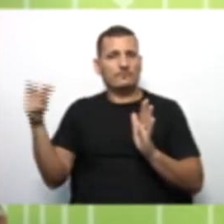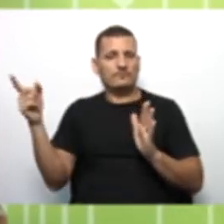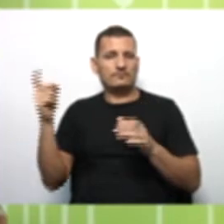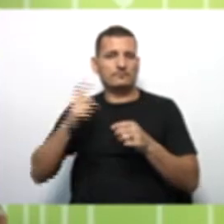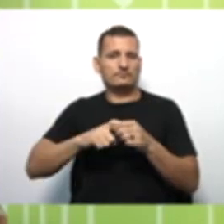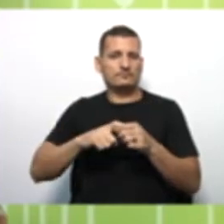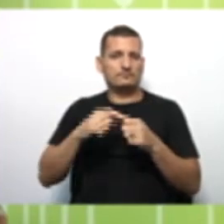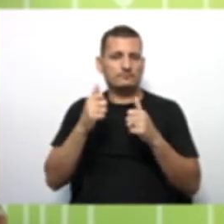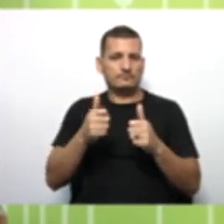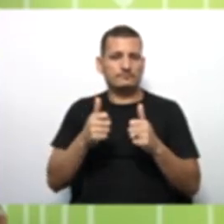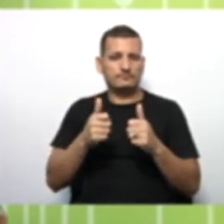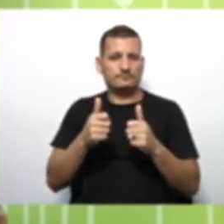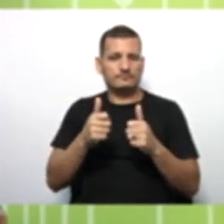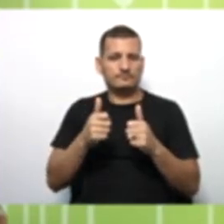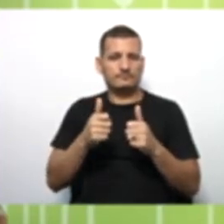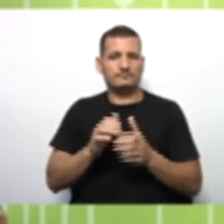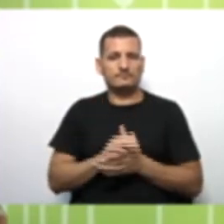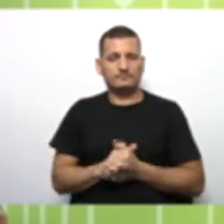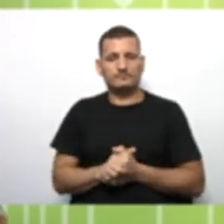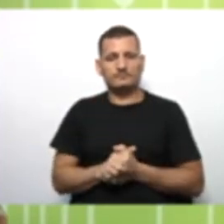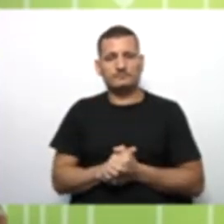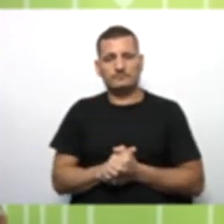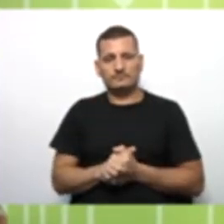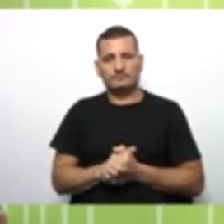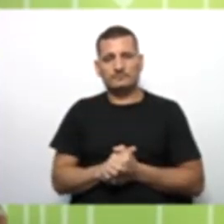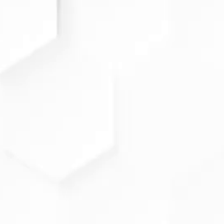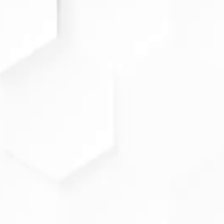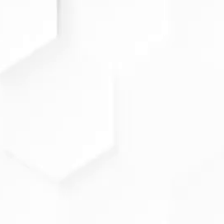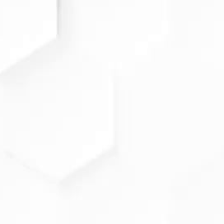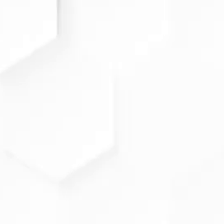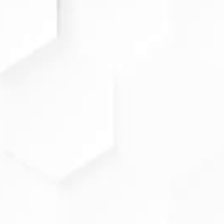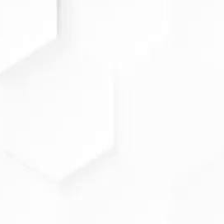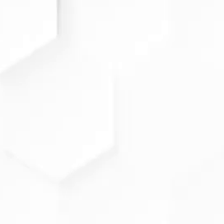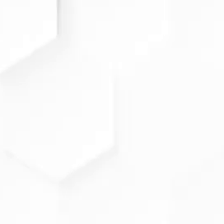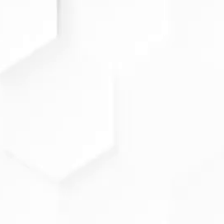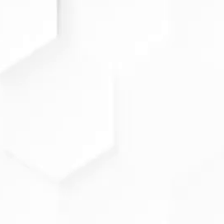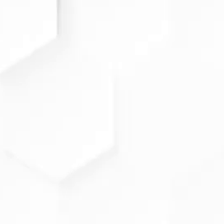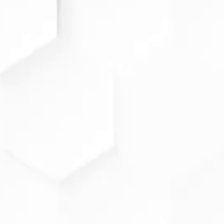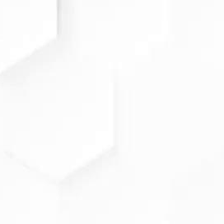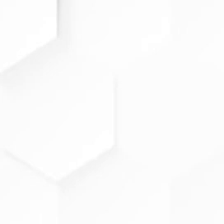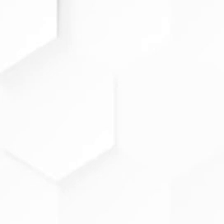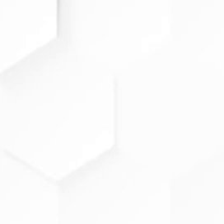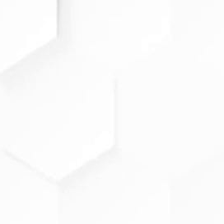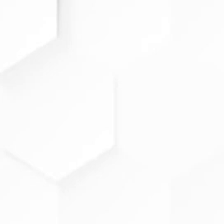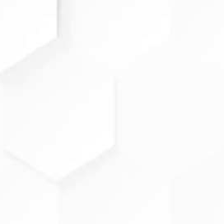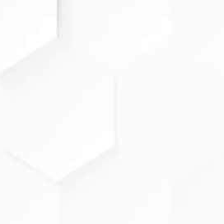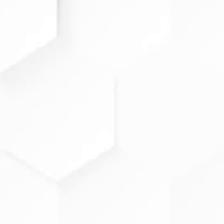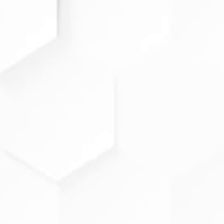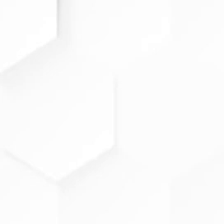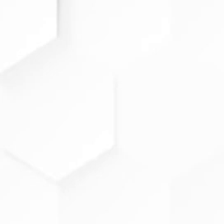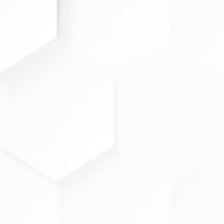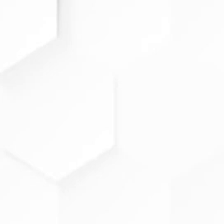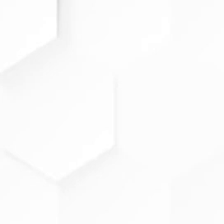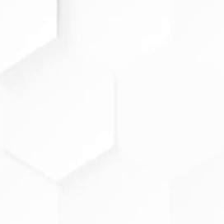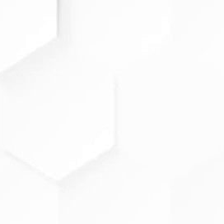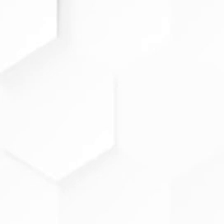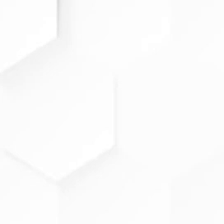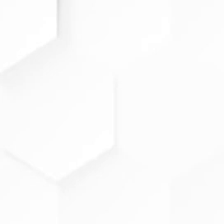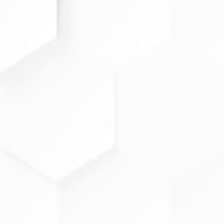identificação dos nossos riscos e aí a gente tem outras ações a serem tomadas. Tá? Então eu vou deixar vocês